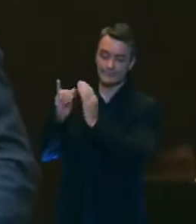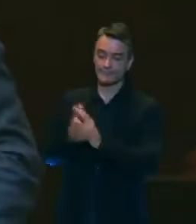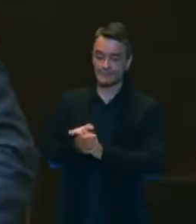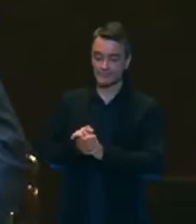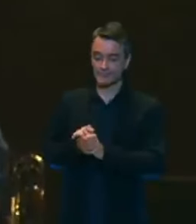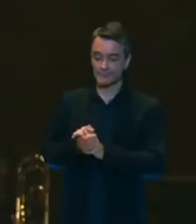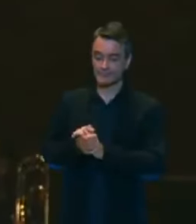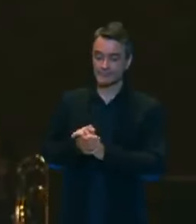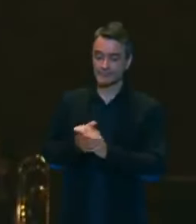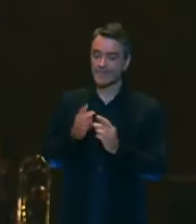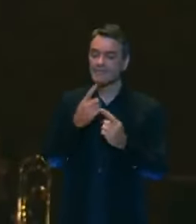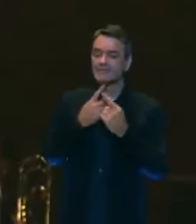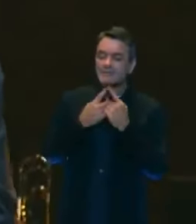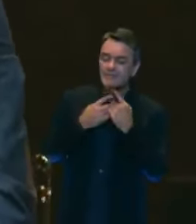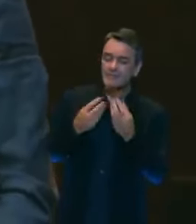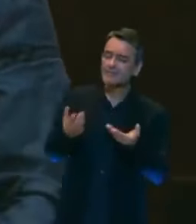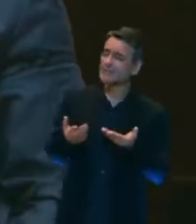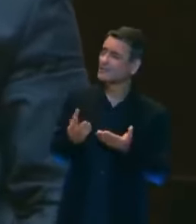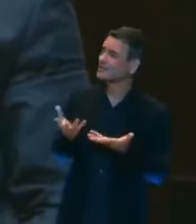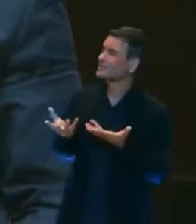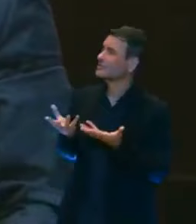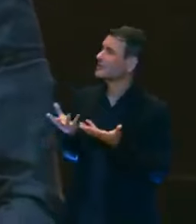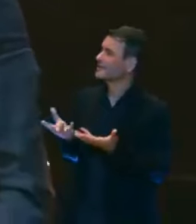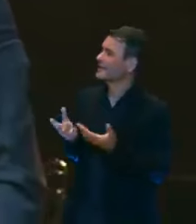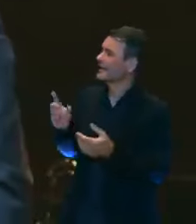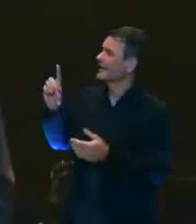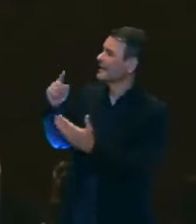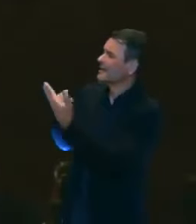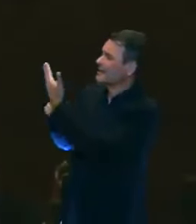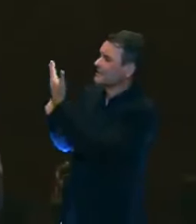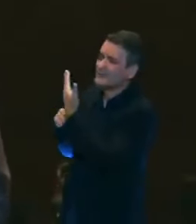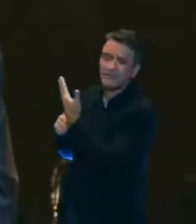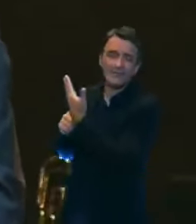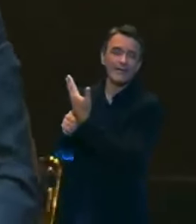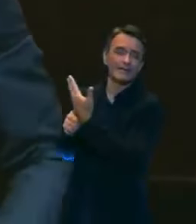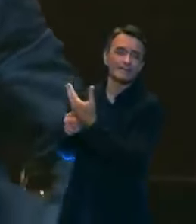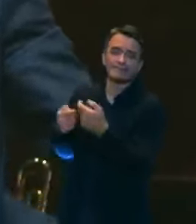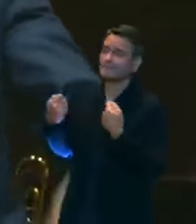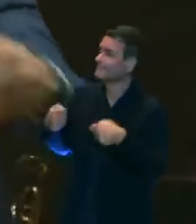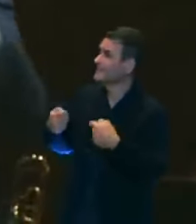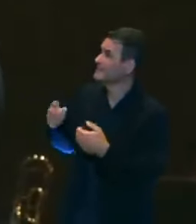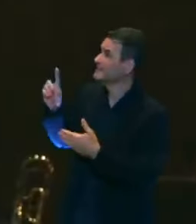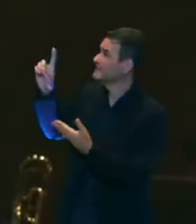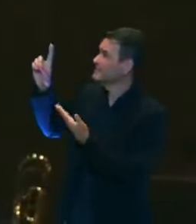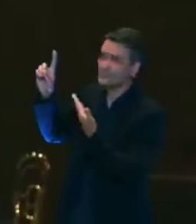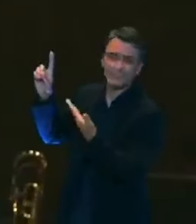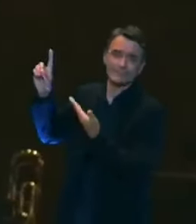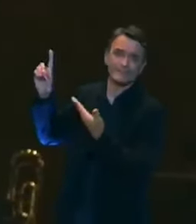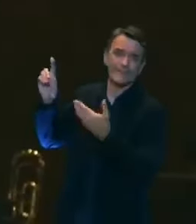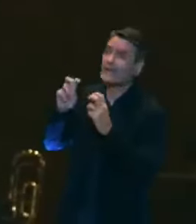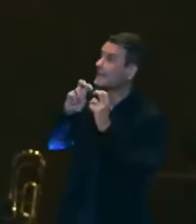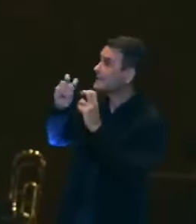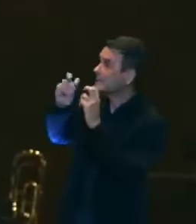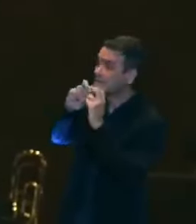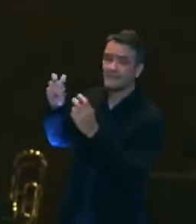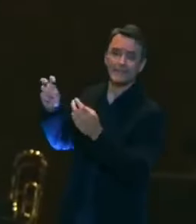Eu desejo a tua majestade, eu desejo a tua revelação, eu preciso do Senhor. Comece a